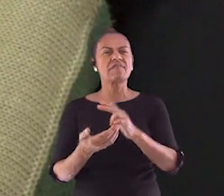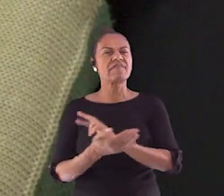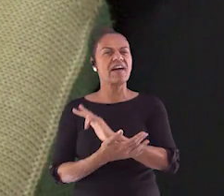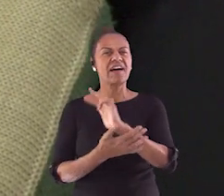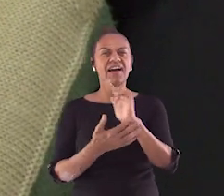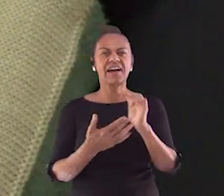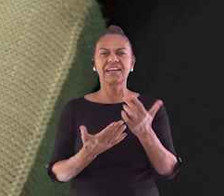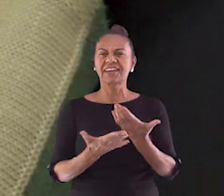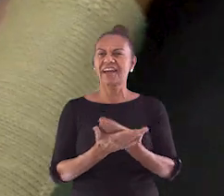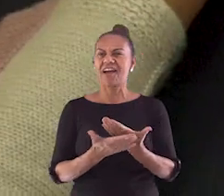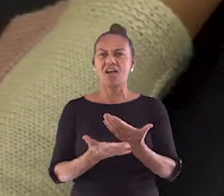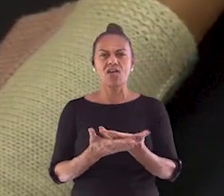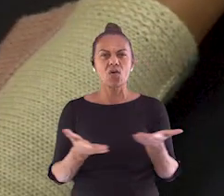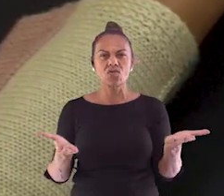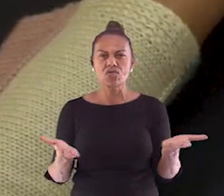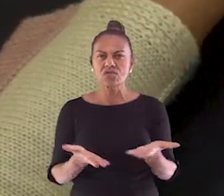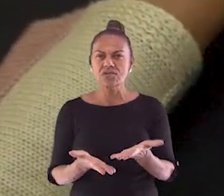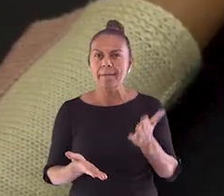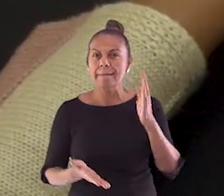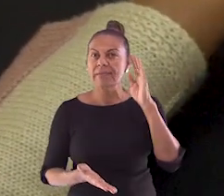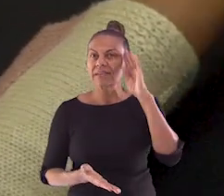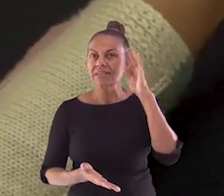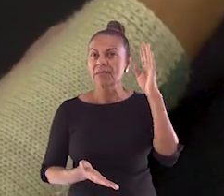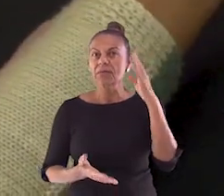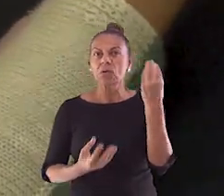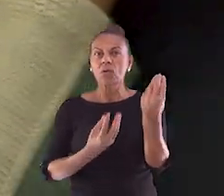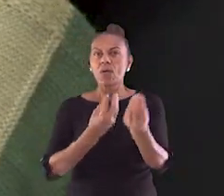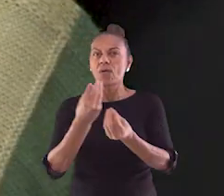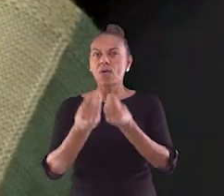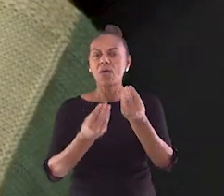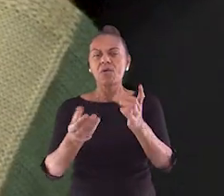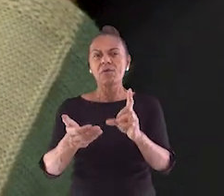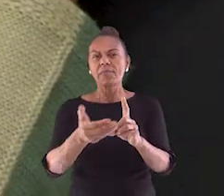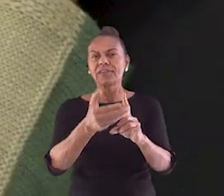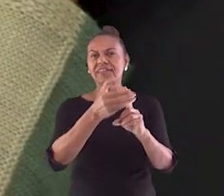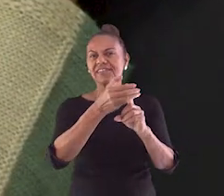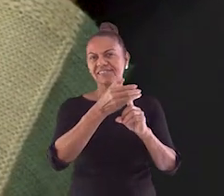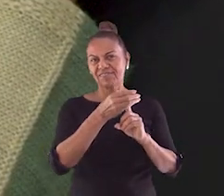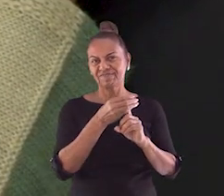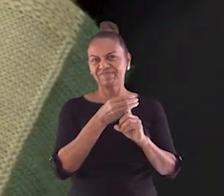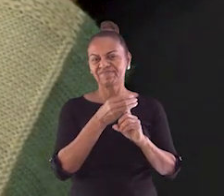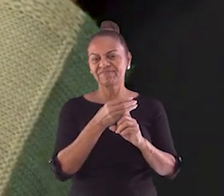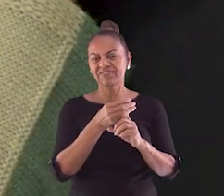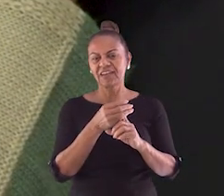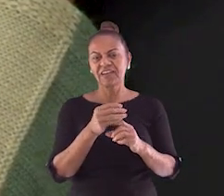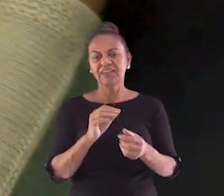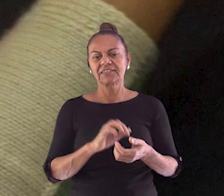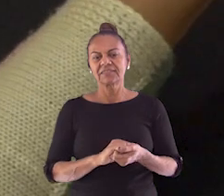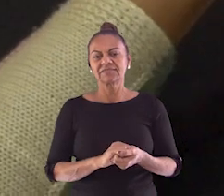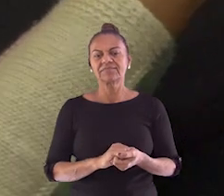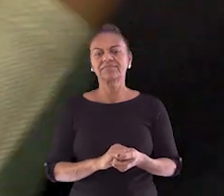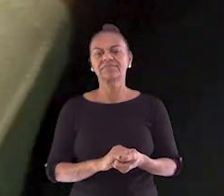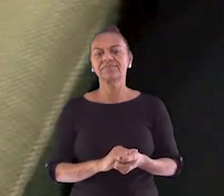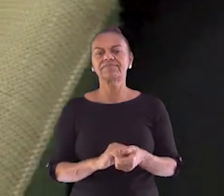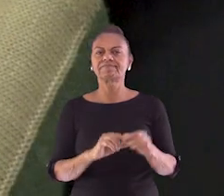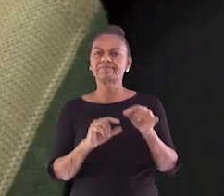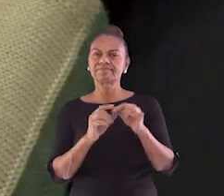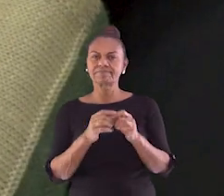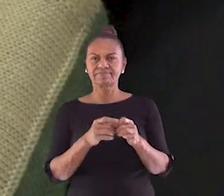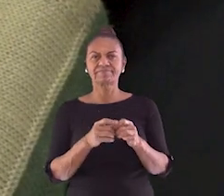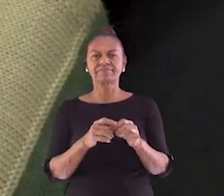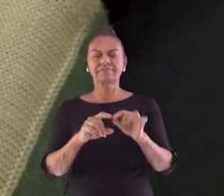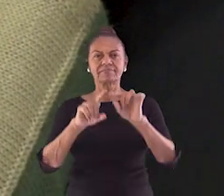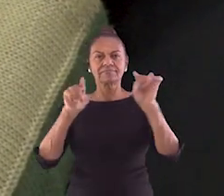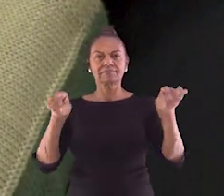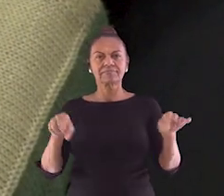solar. Aprendemos muitas coisas nessa aula, principalmente sobre se proteger. Então vamos puxar uma